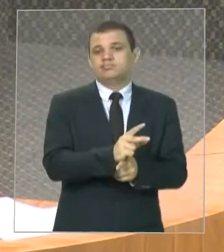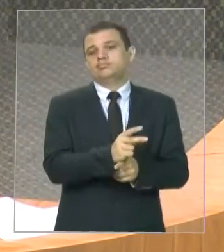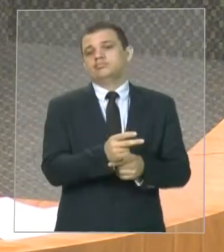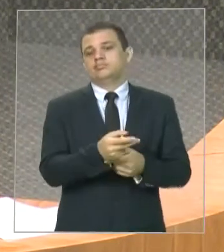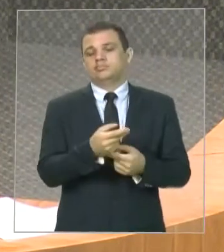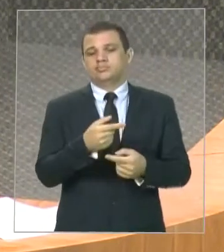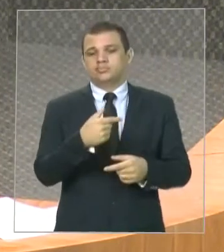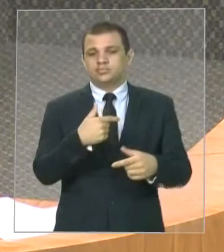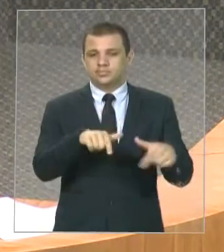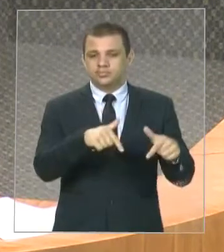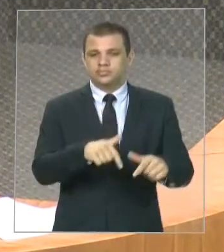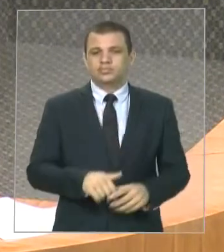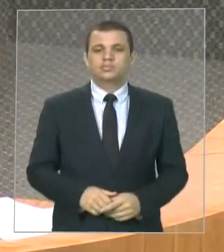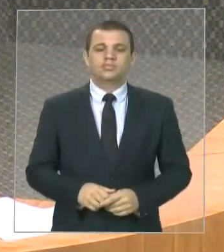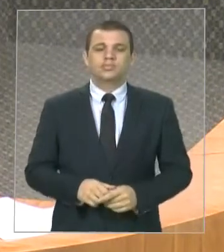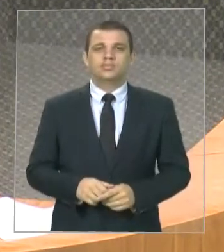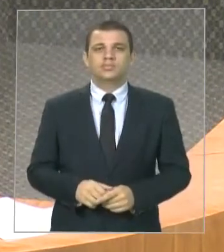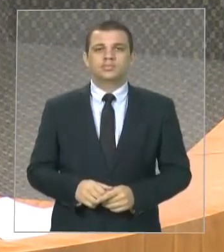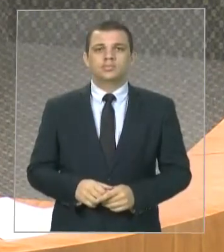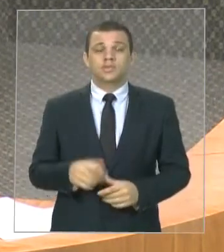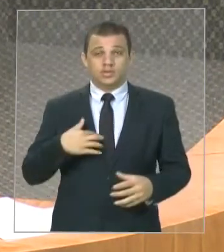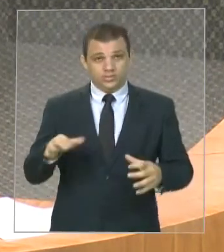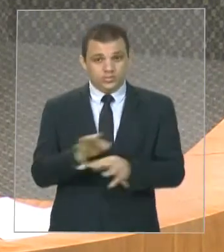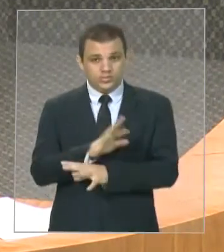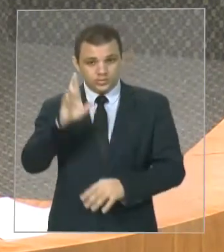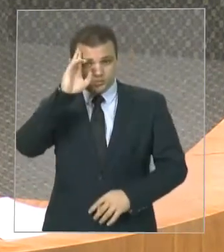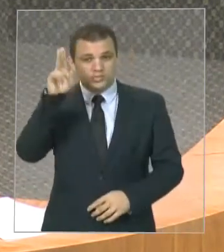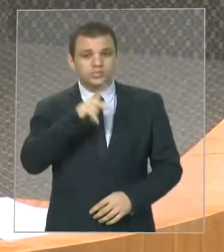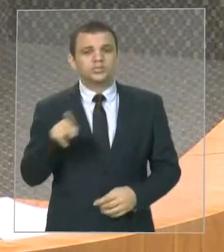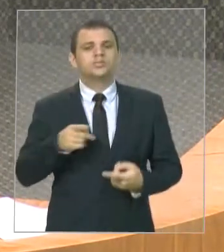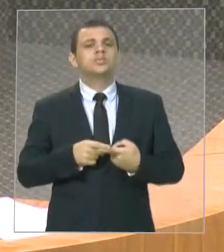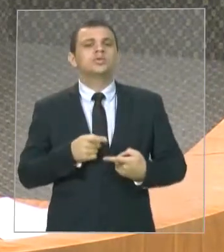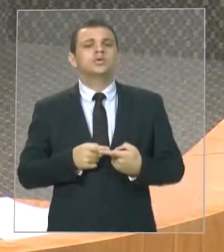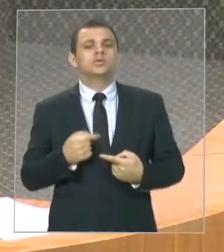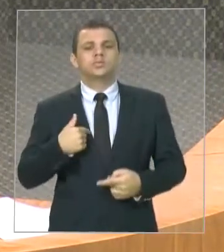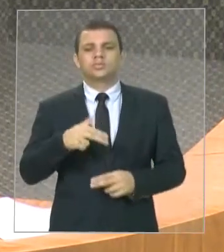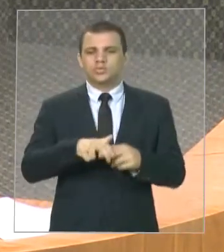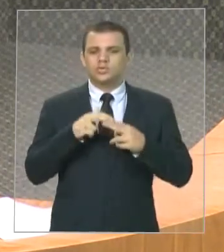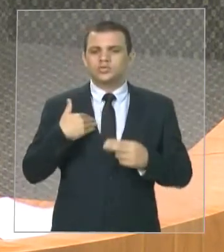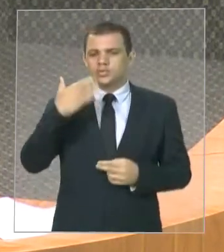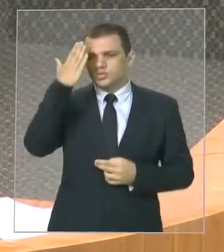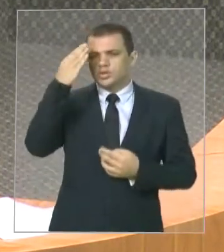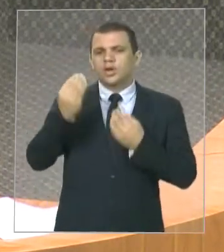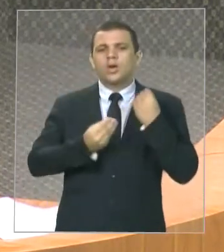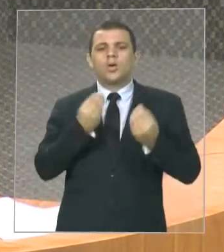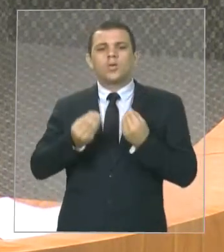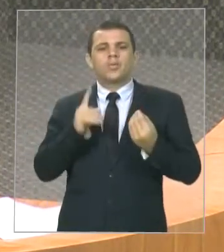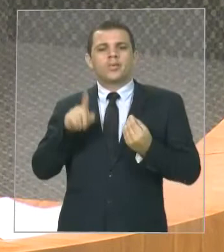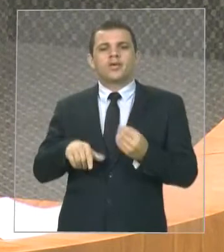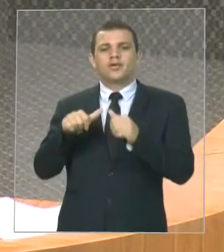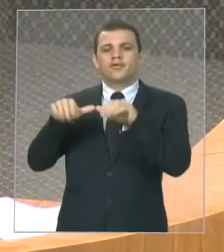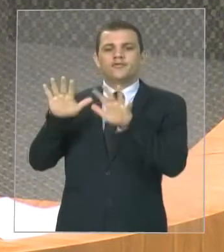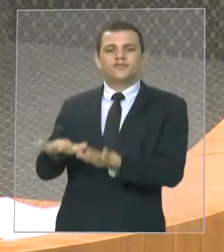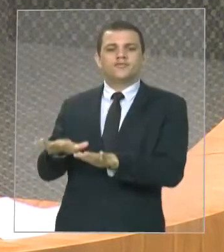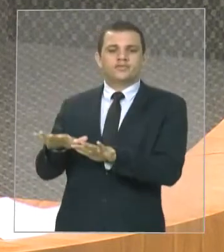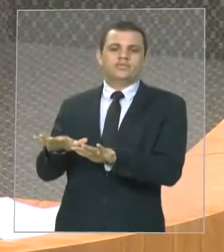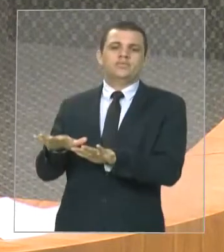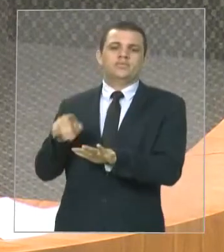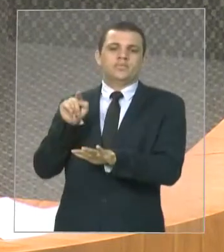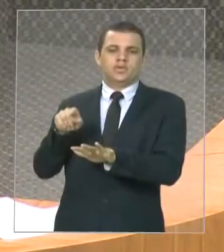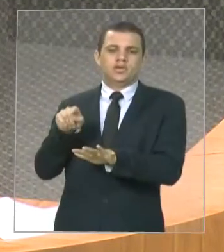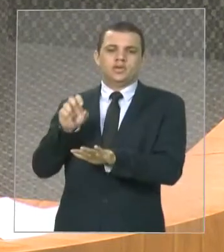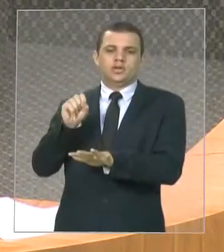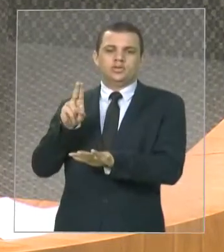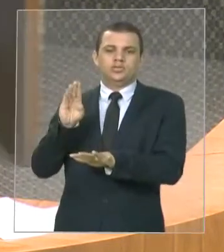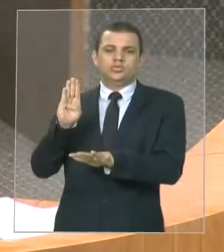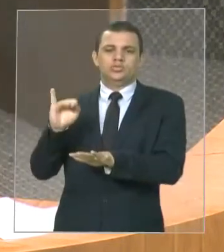Vou concluir, senhor presidente. Sabe por quê? Eu conheço a dor dos subjuntos. Tem subjuntos aqui que estava no curso de formação.